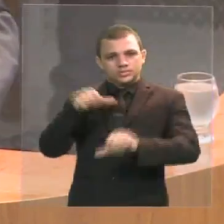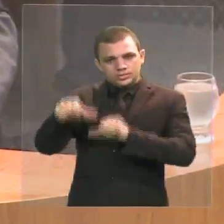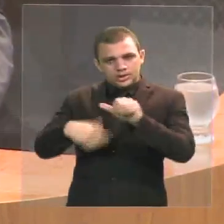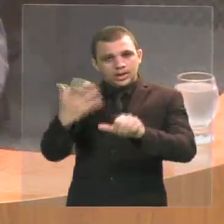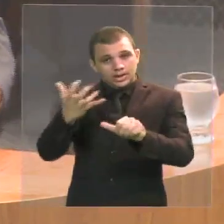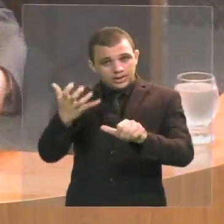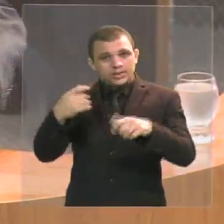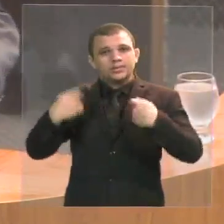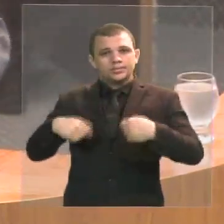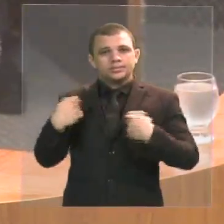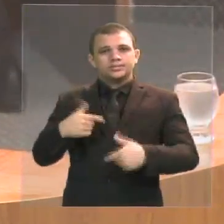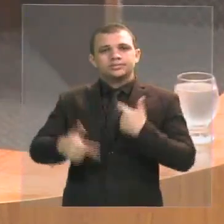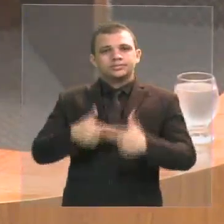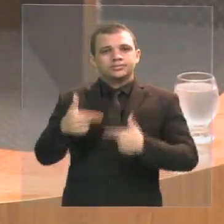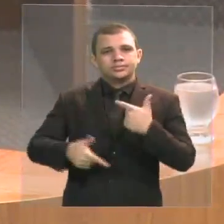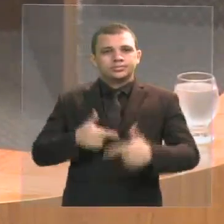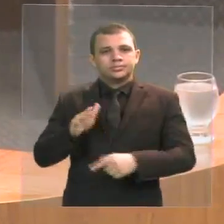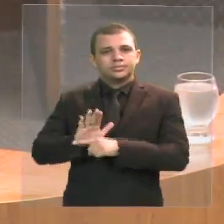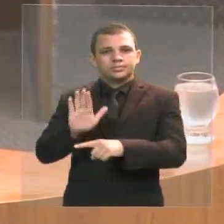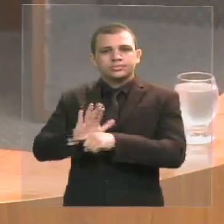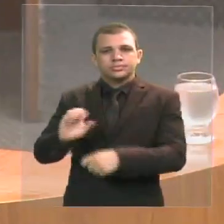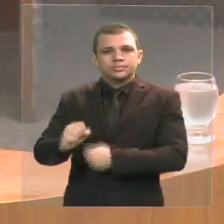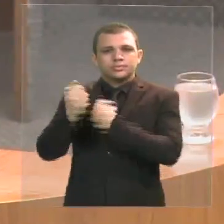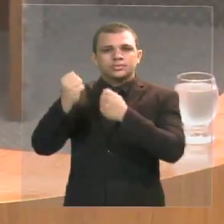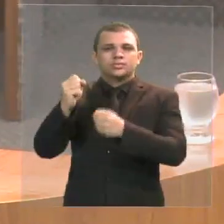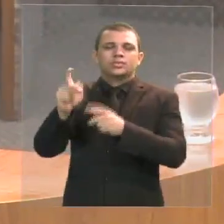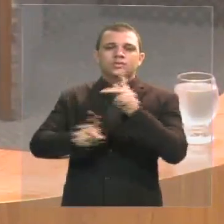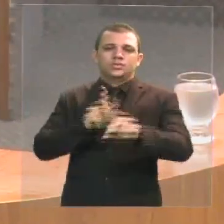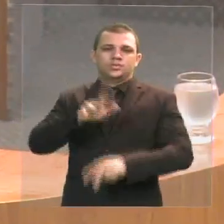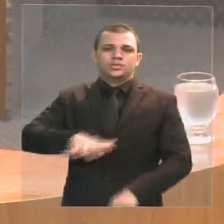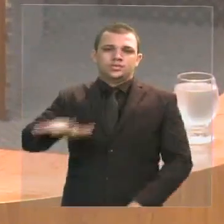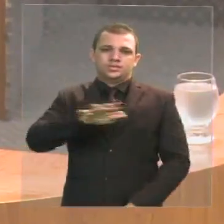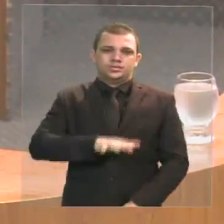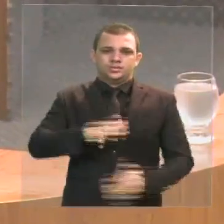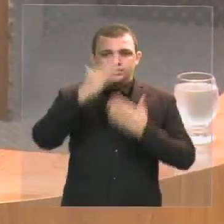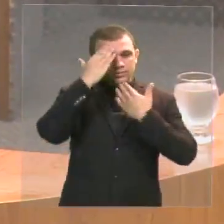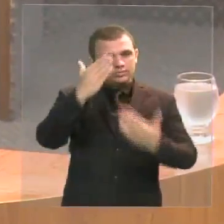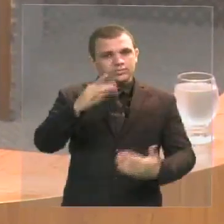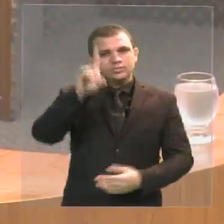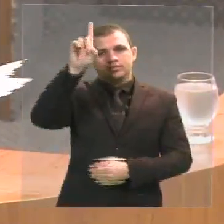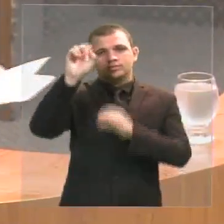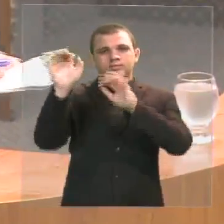possam fortalecer o povo do nosso estado. Então, a todos, meu muito obrigado e que Deus continue nos abençoando.